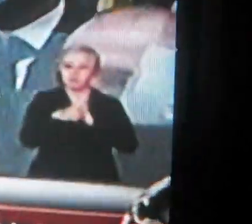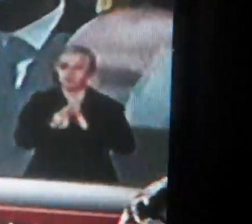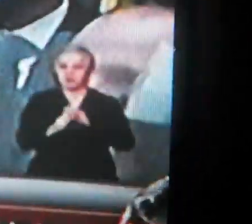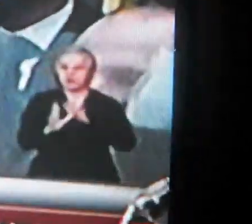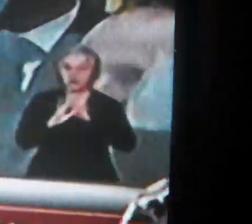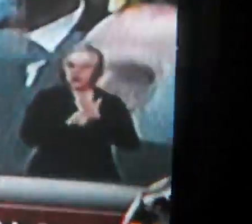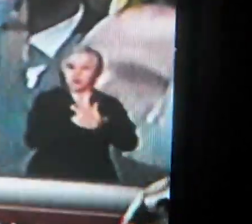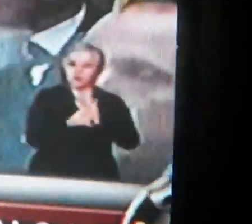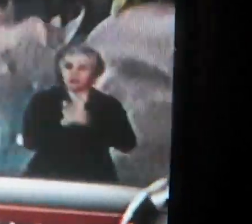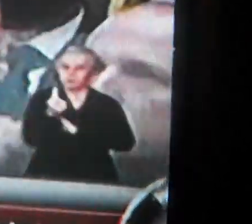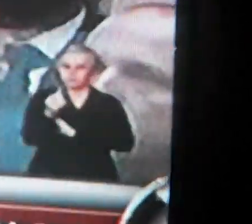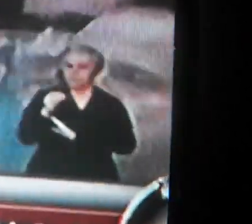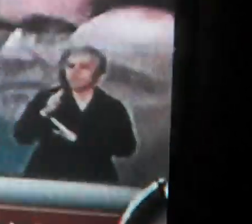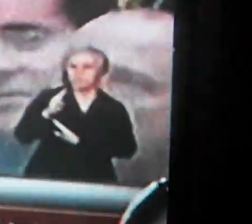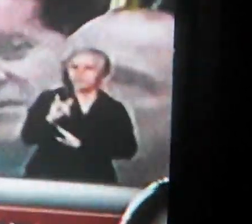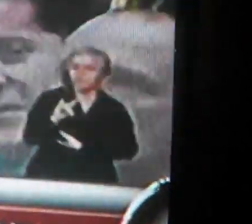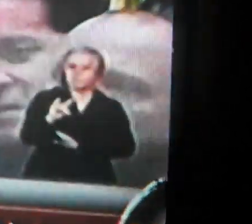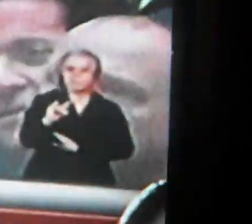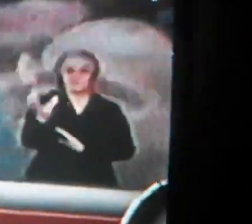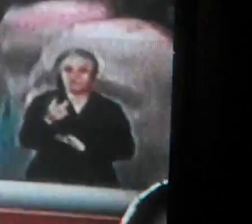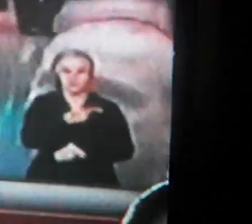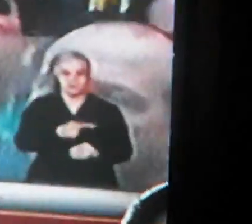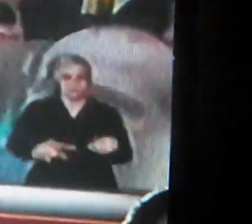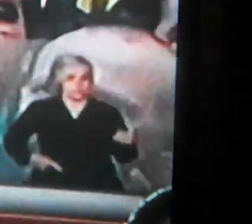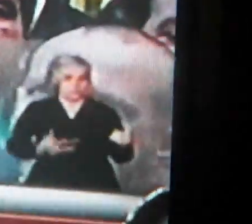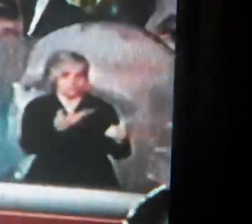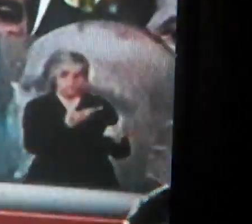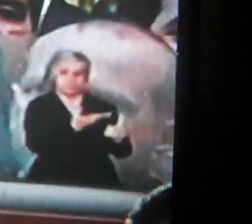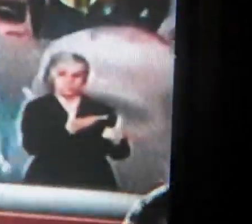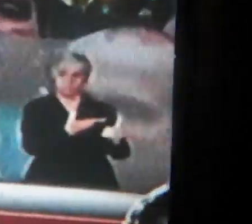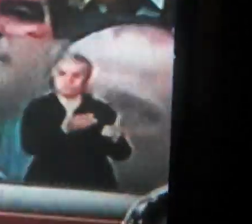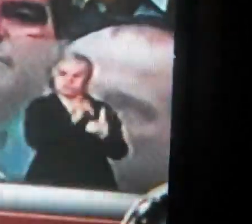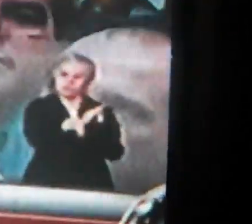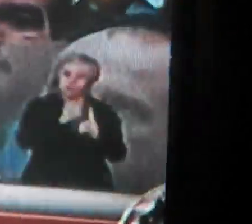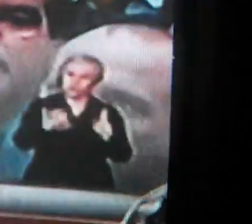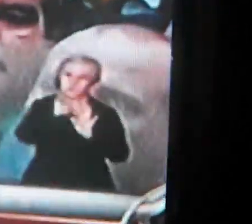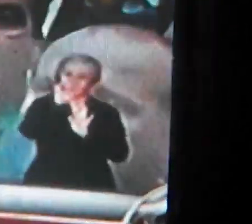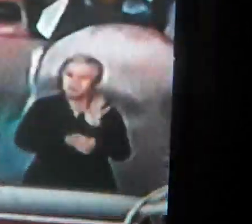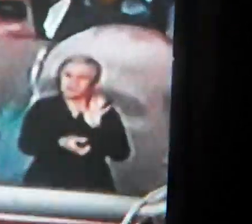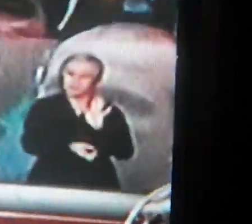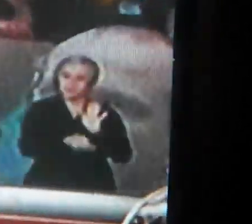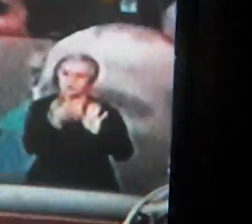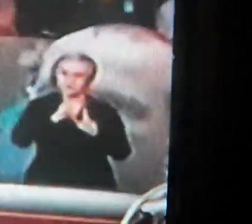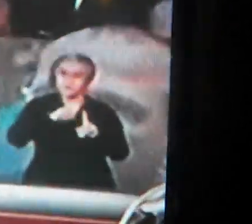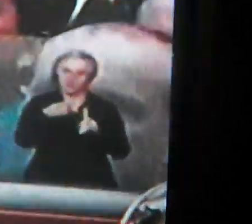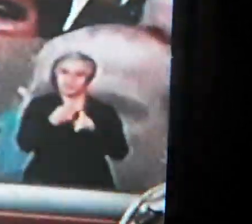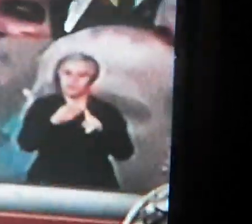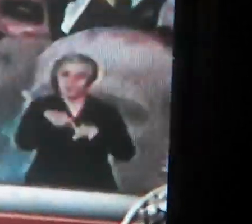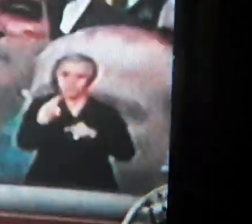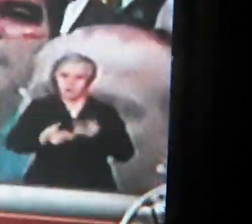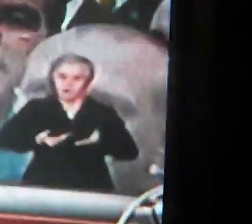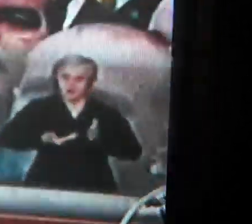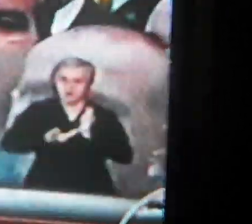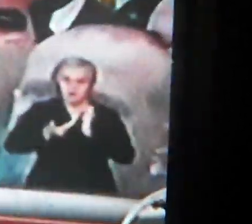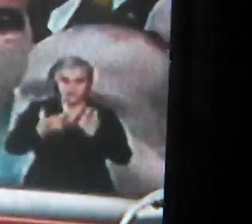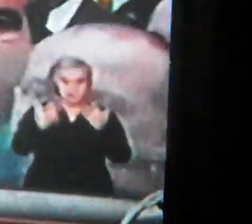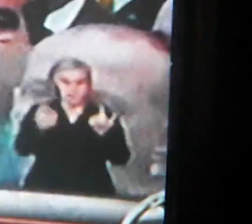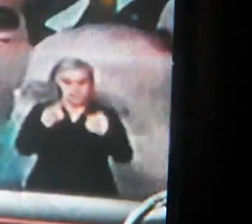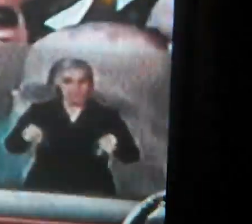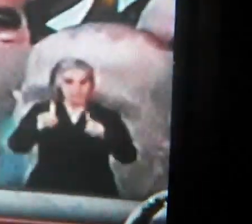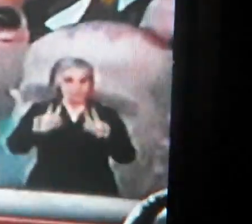rombo de 60 bilhões. Uma presidente que publicou decreto sem autorização dessa casa, a casa